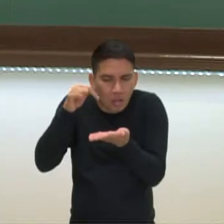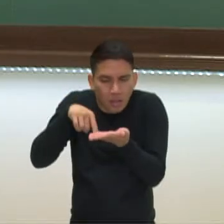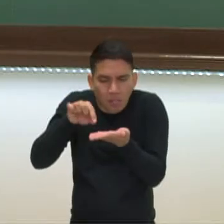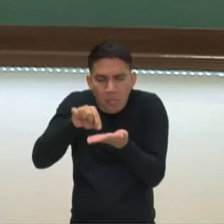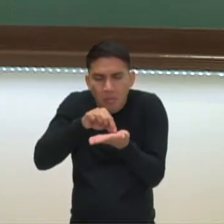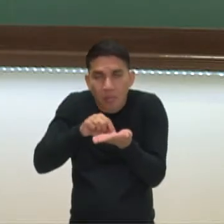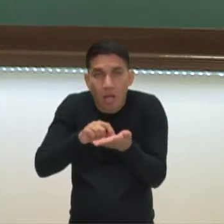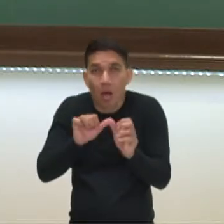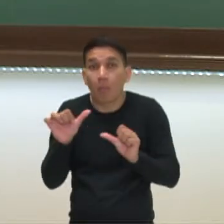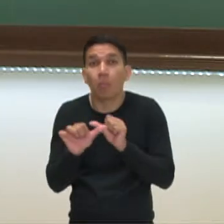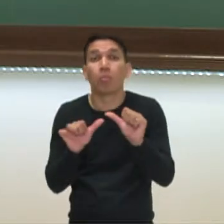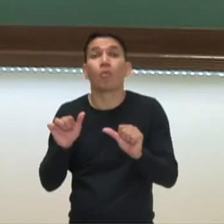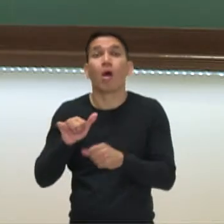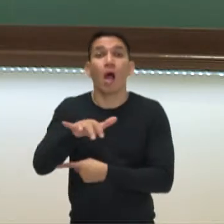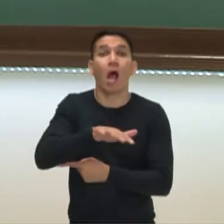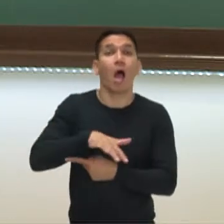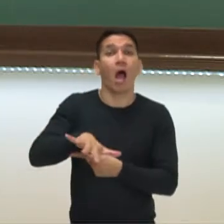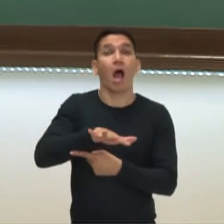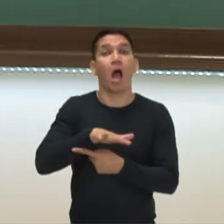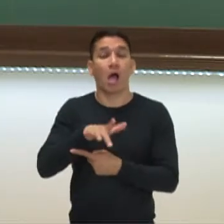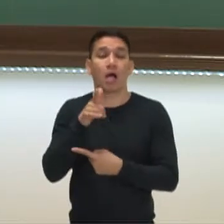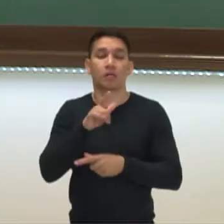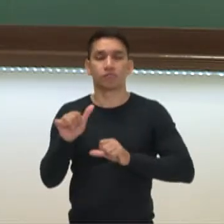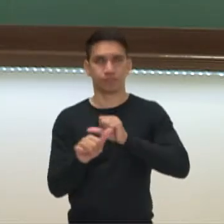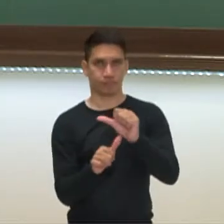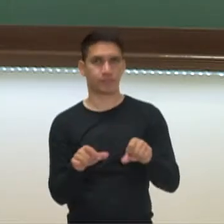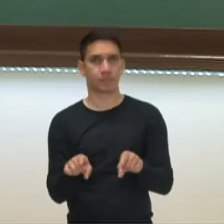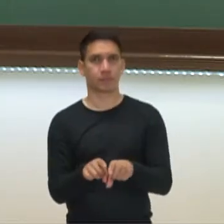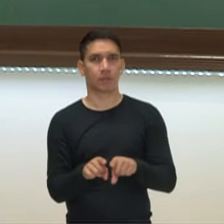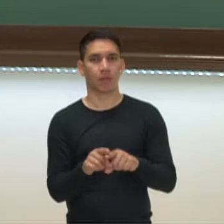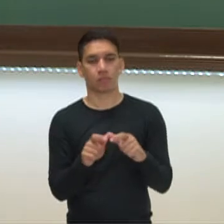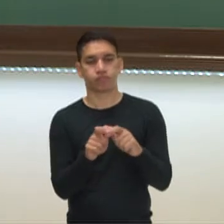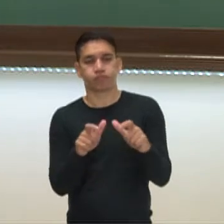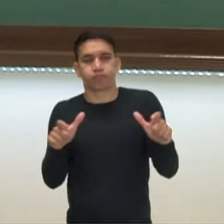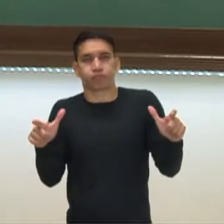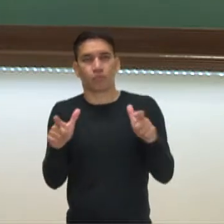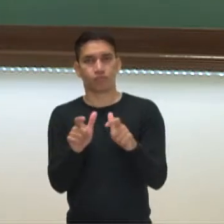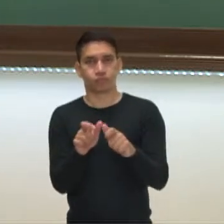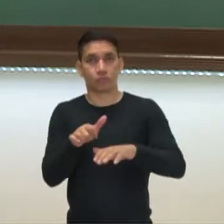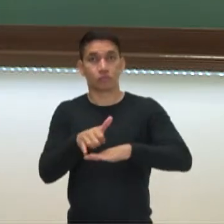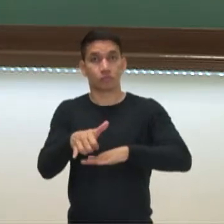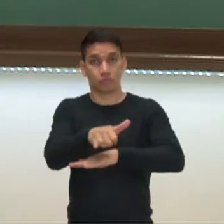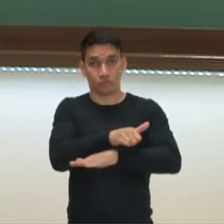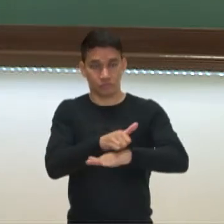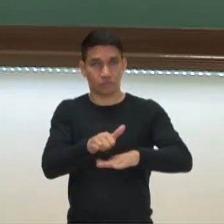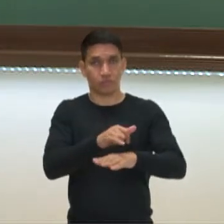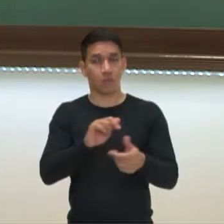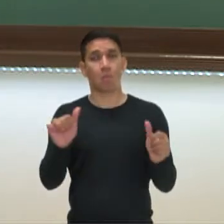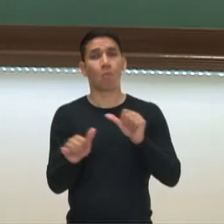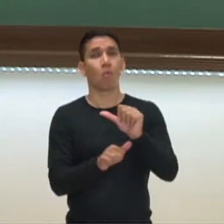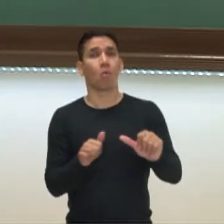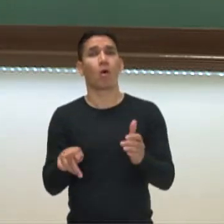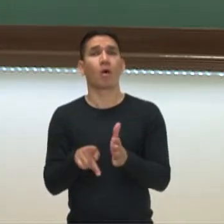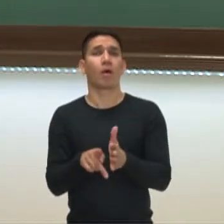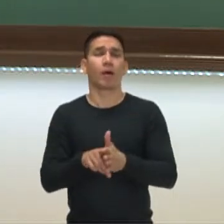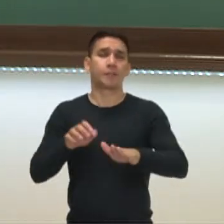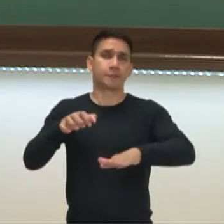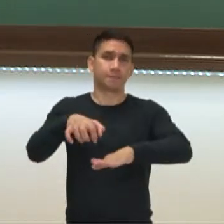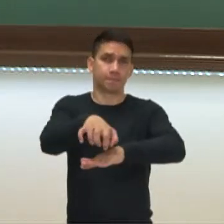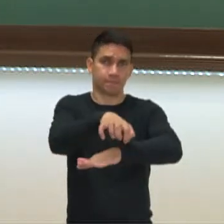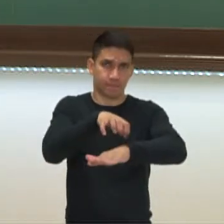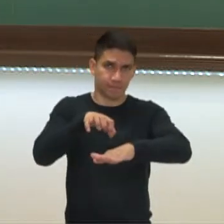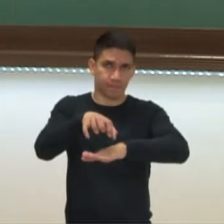a área, altera a área e o comprimento do condutor, alterando a resistência elétrica. Na verdade,